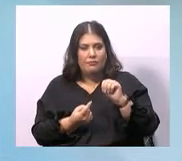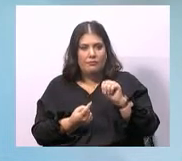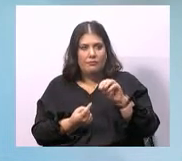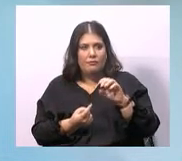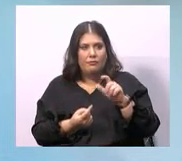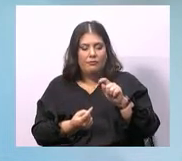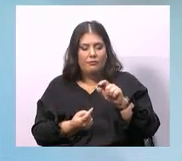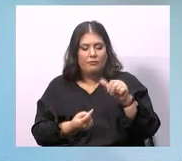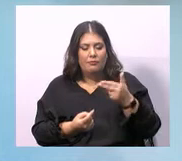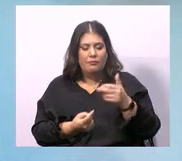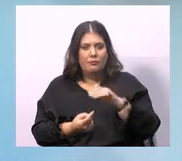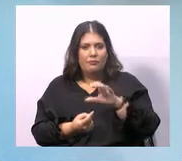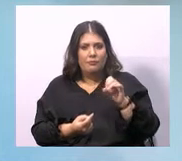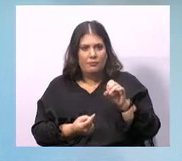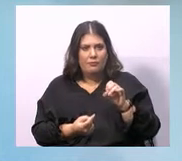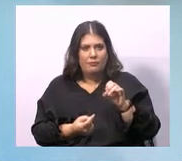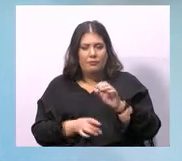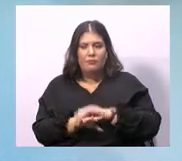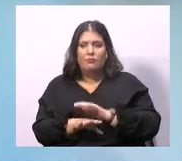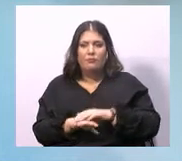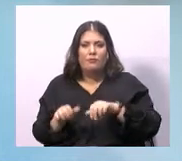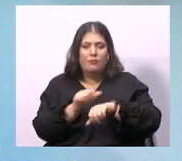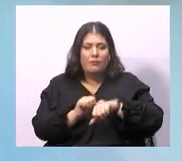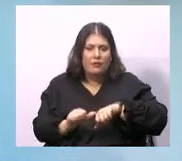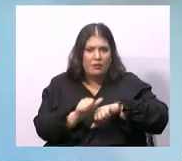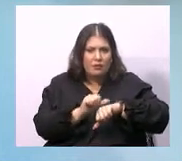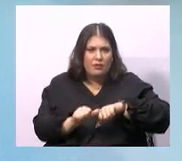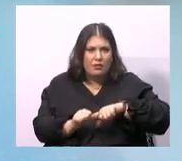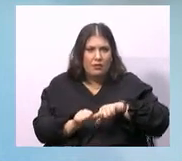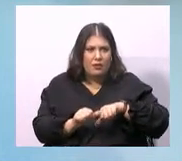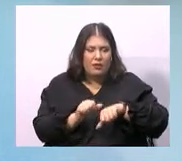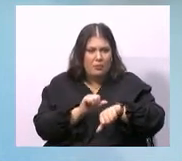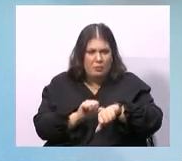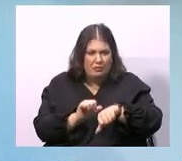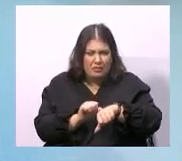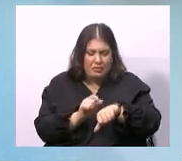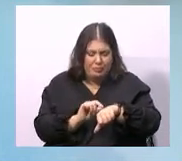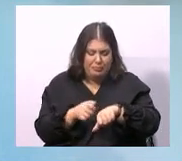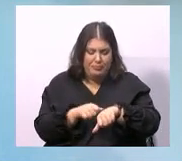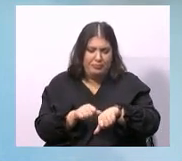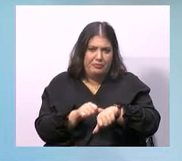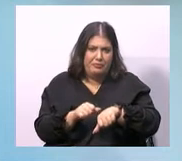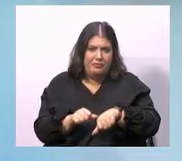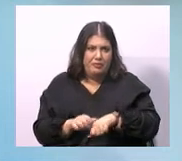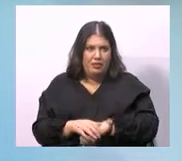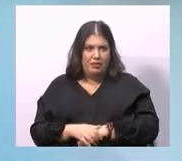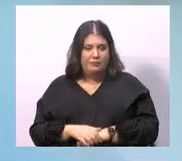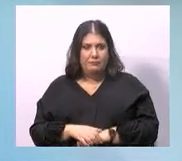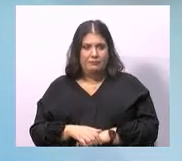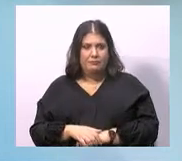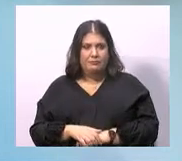sim. Ok. Resultante de uma cirurgia ou uma ferida? Percebi Uma bem? ferida, sim, uma ferida. Ou uma